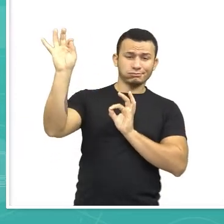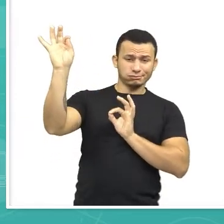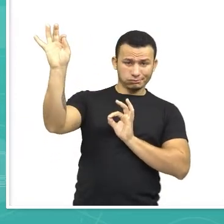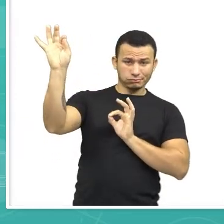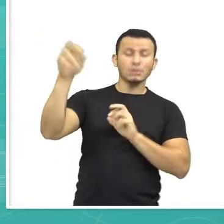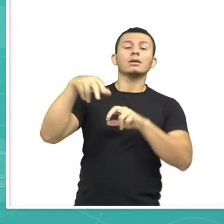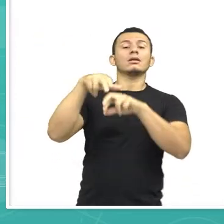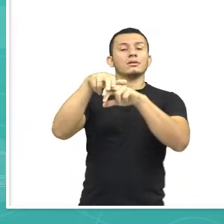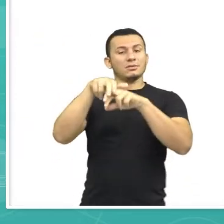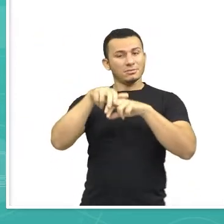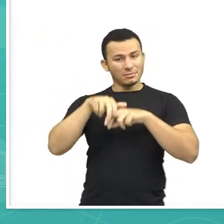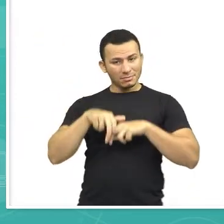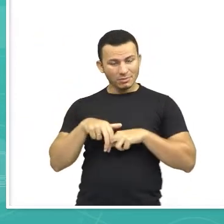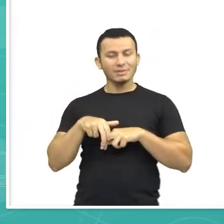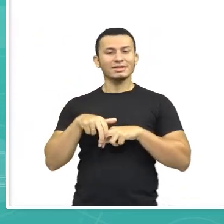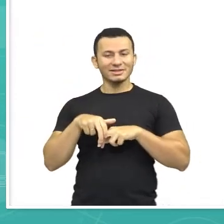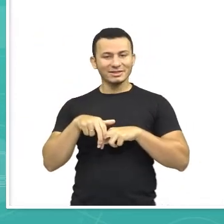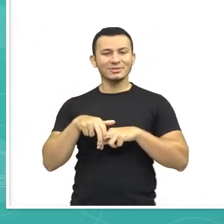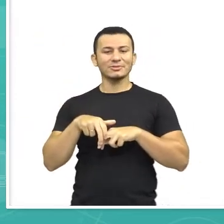isso ele